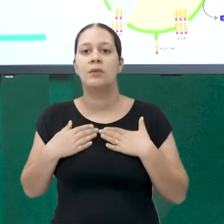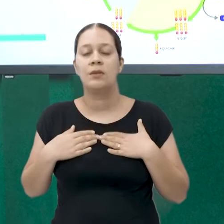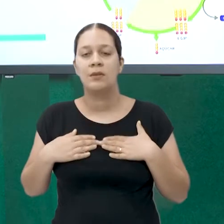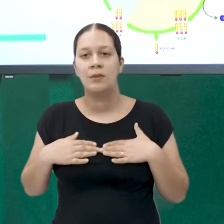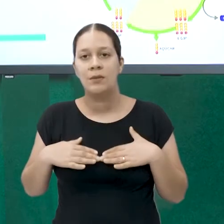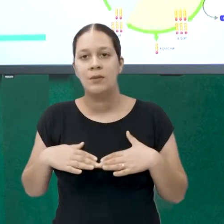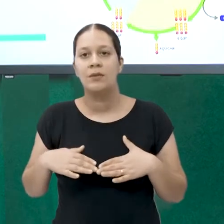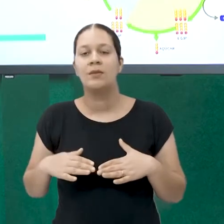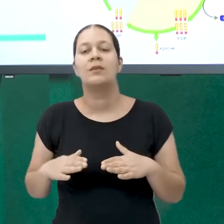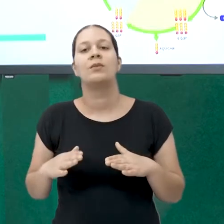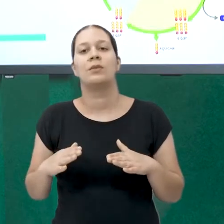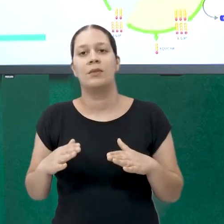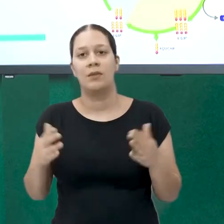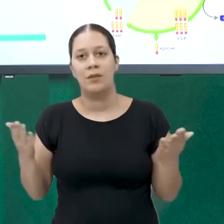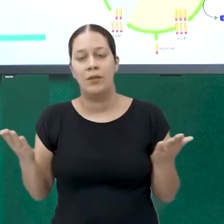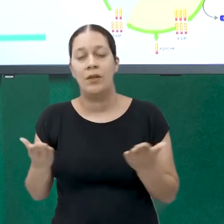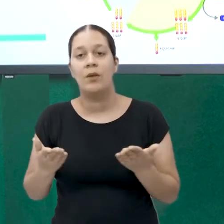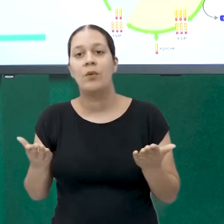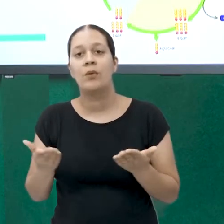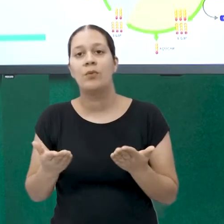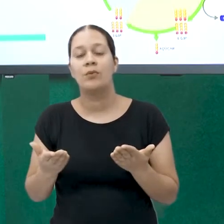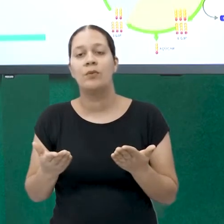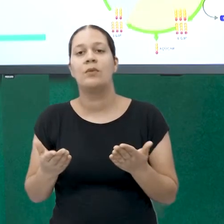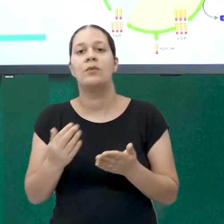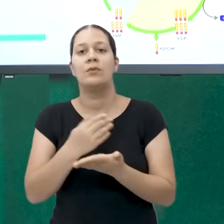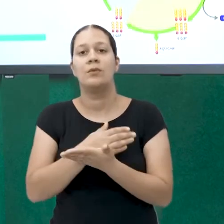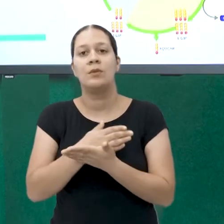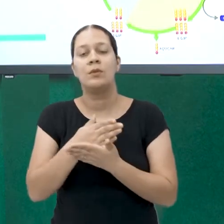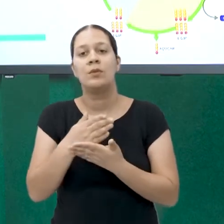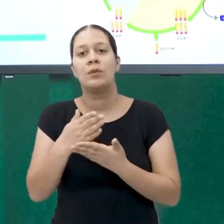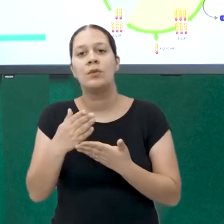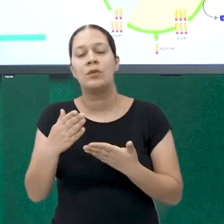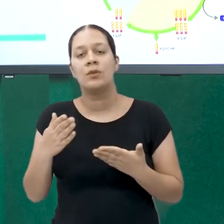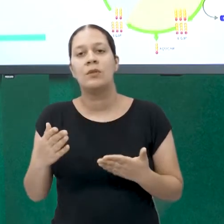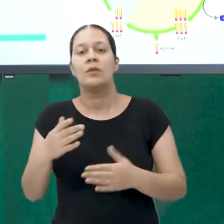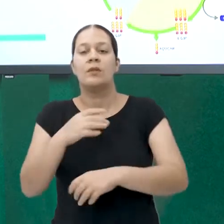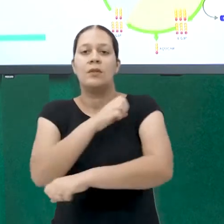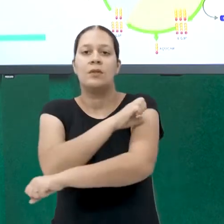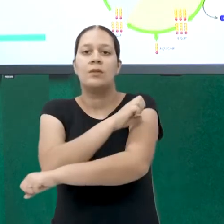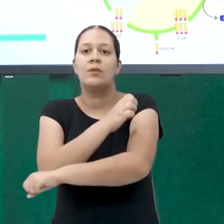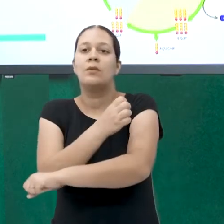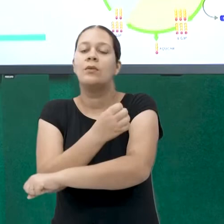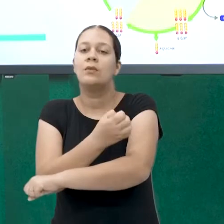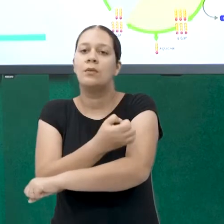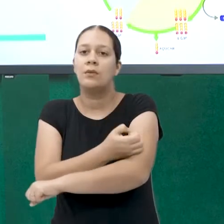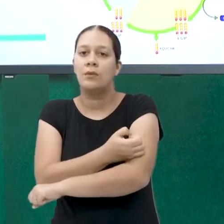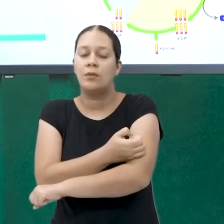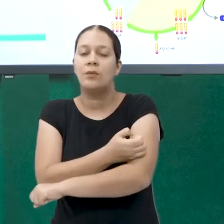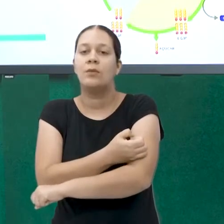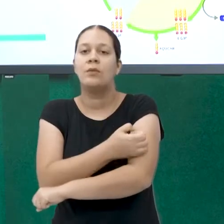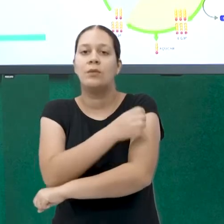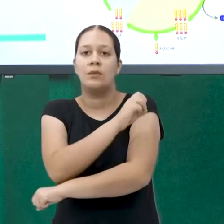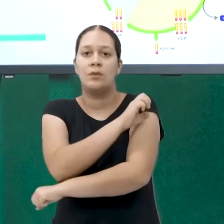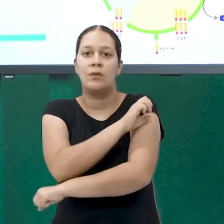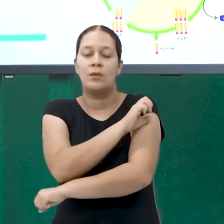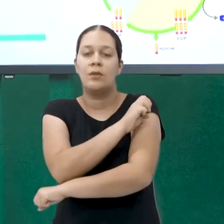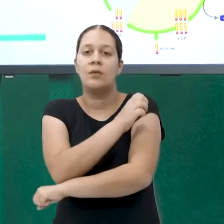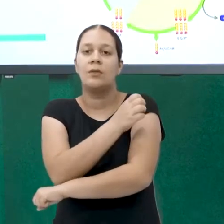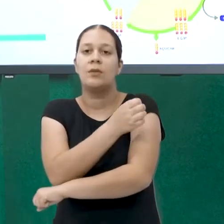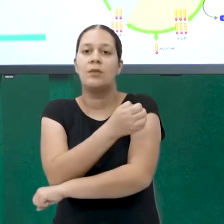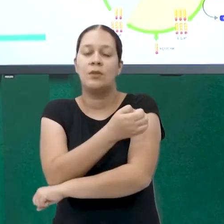do descanso. Beleza, então eu vou descansar agora. O que eu vou fazer? Eu vou começar a produzir energia